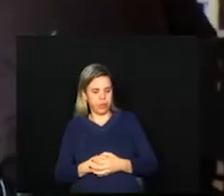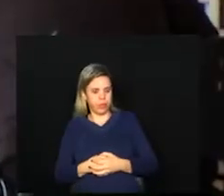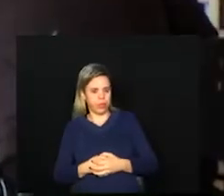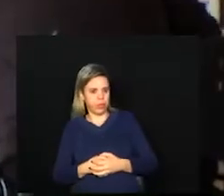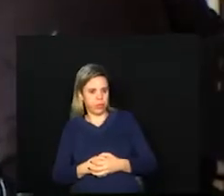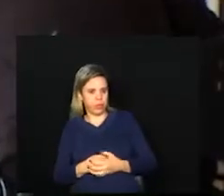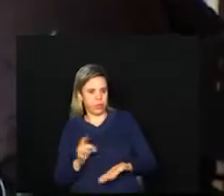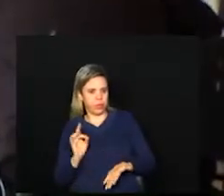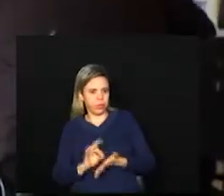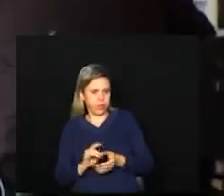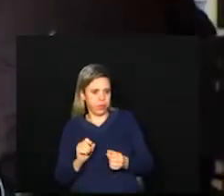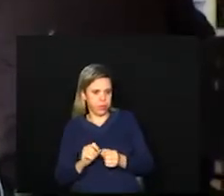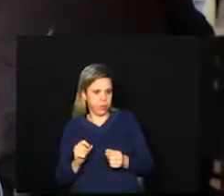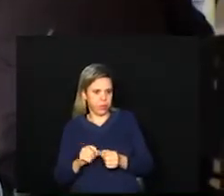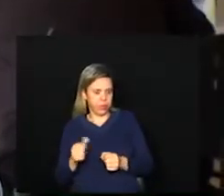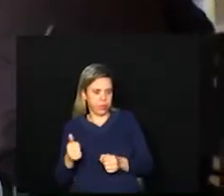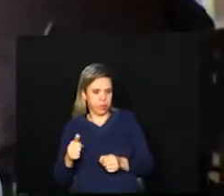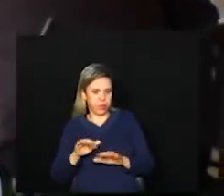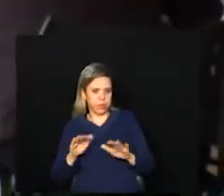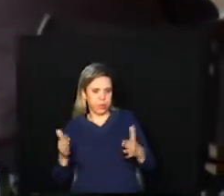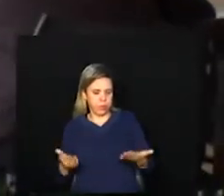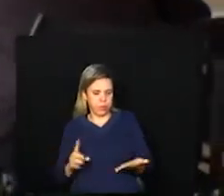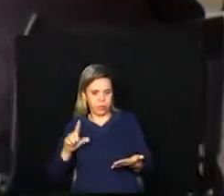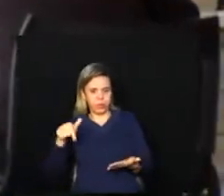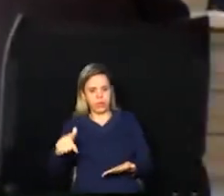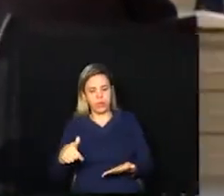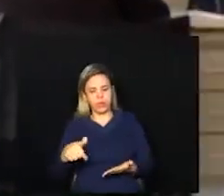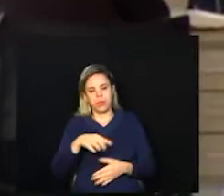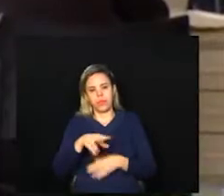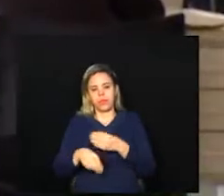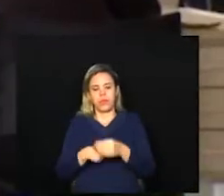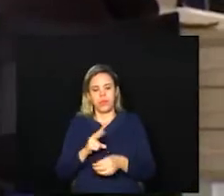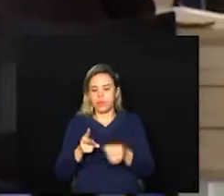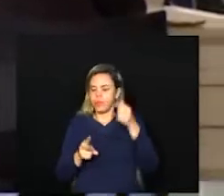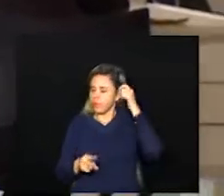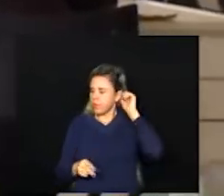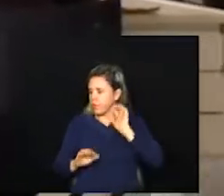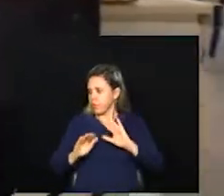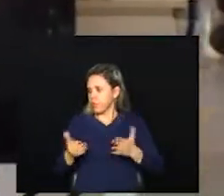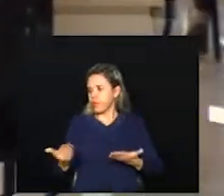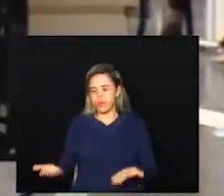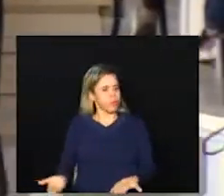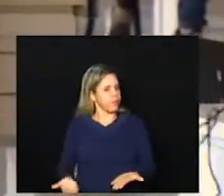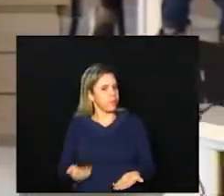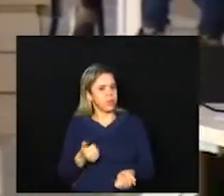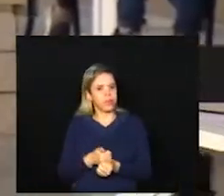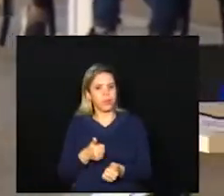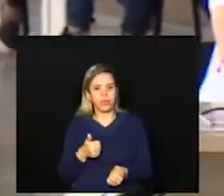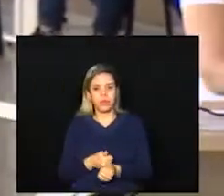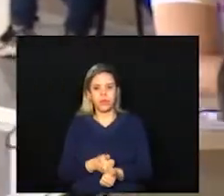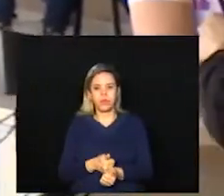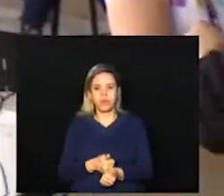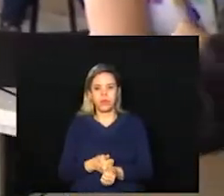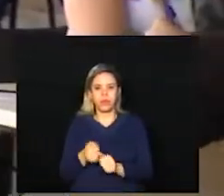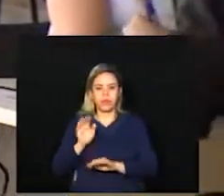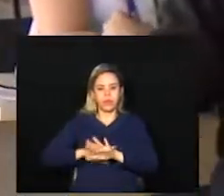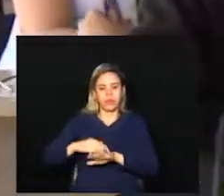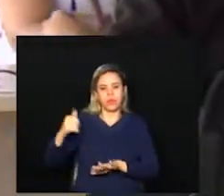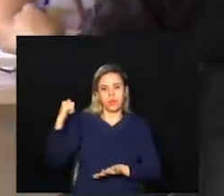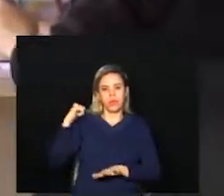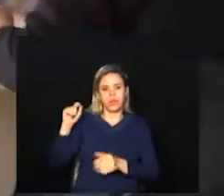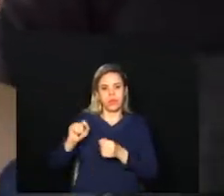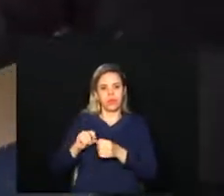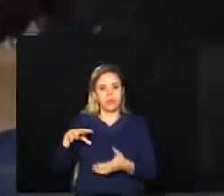Então é feita a triagem na primeira mesa e em seguida eles seguem para essas mesas aqui que estão bem atrás de nós,